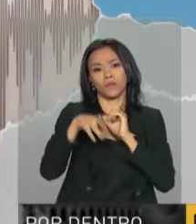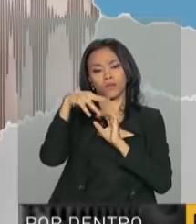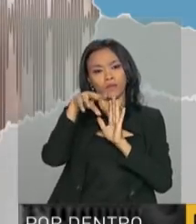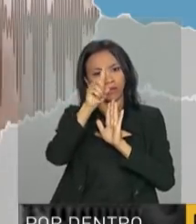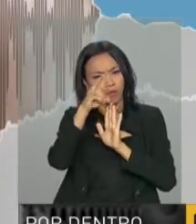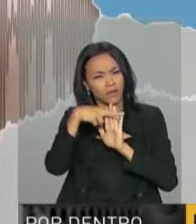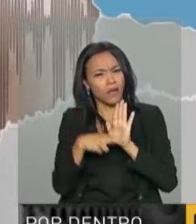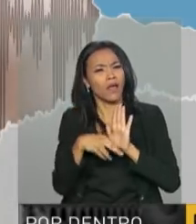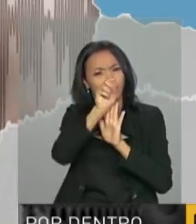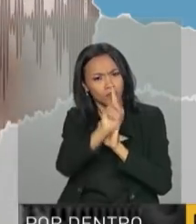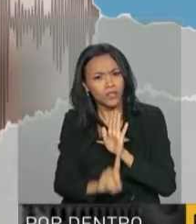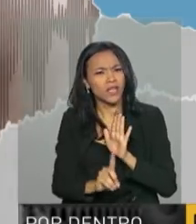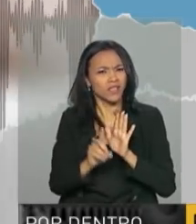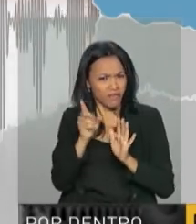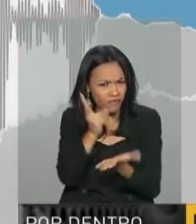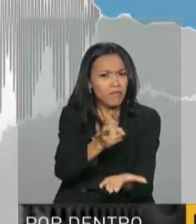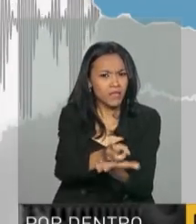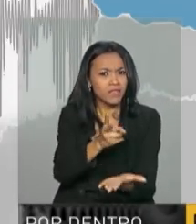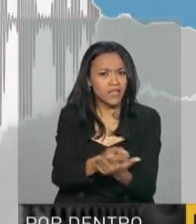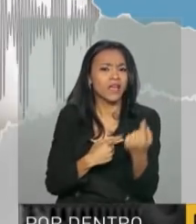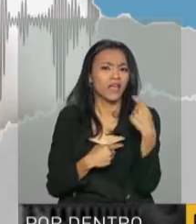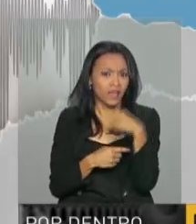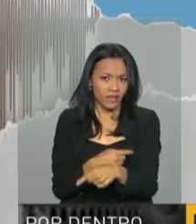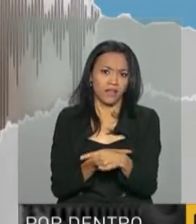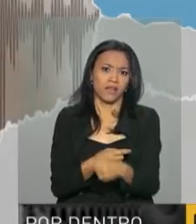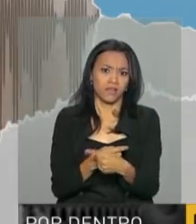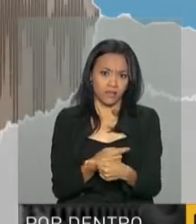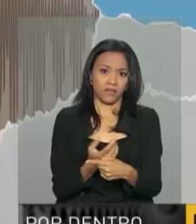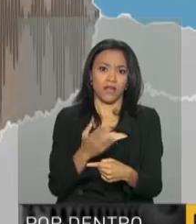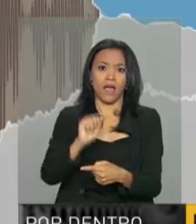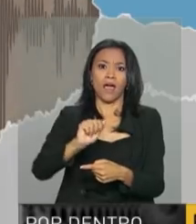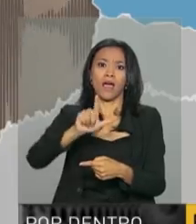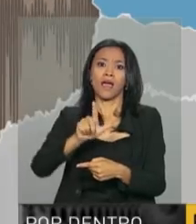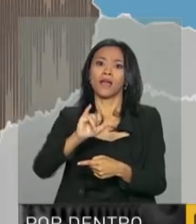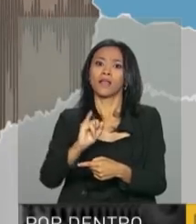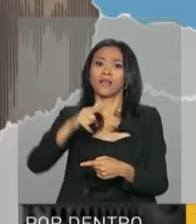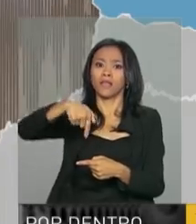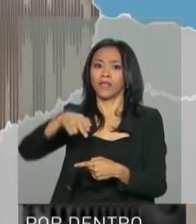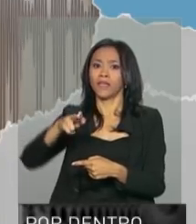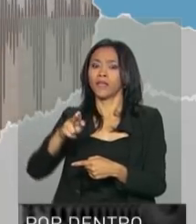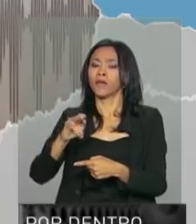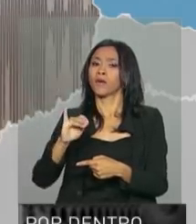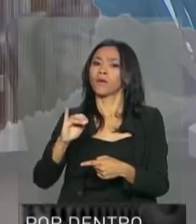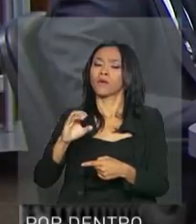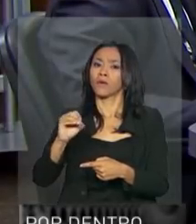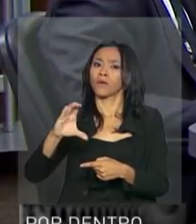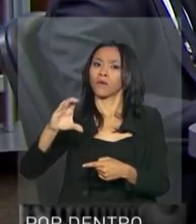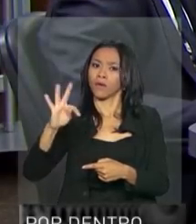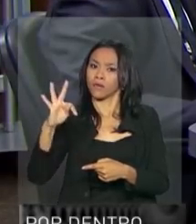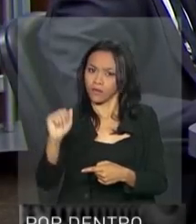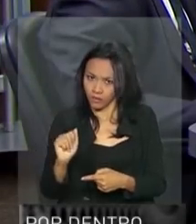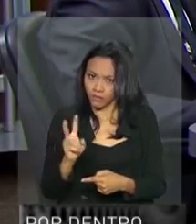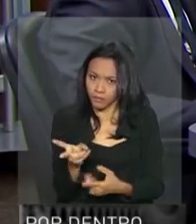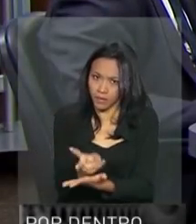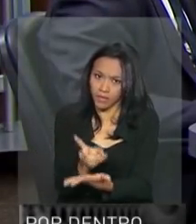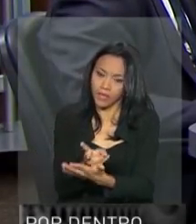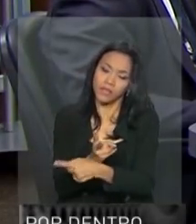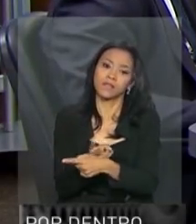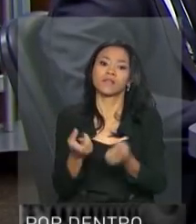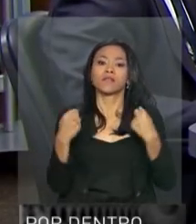mantidas essas mesmas alíquotas de contribuição em vigor atualmente? Sim, a reforma da Previdência nada altera a